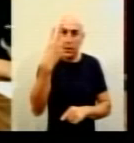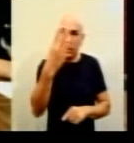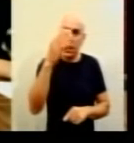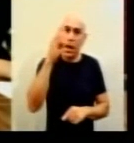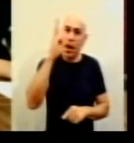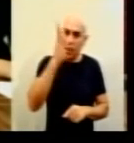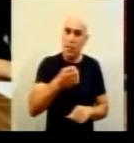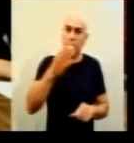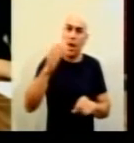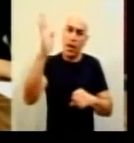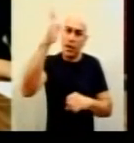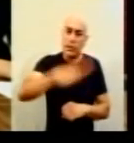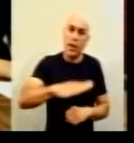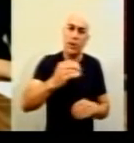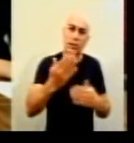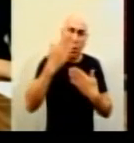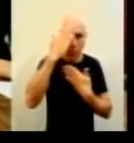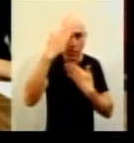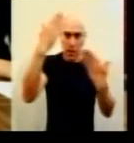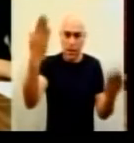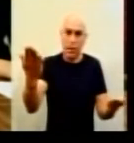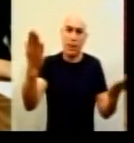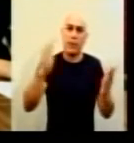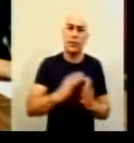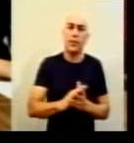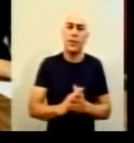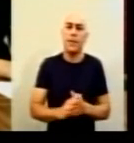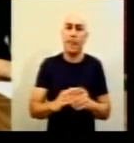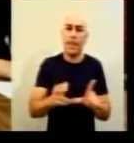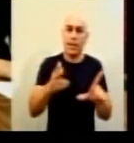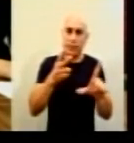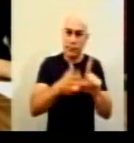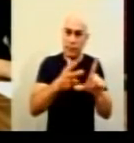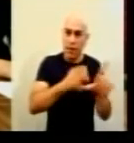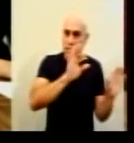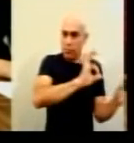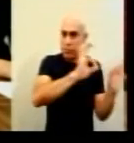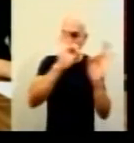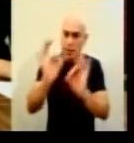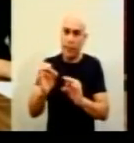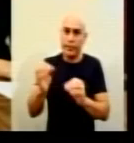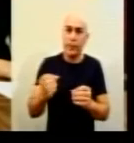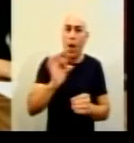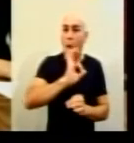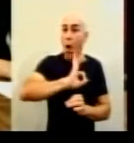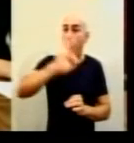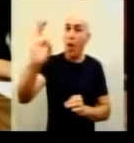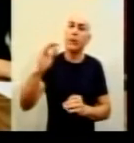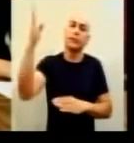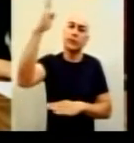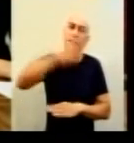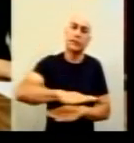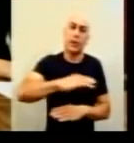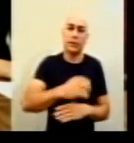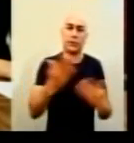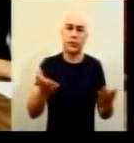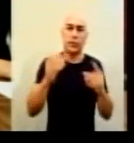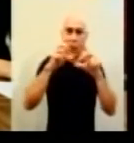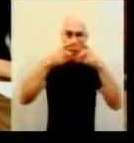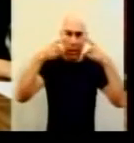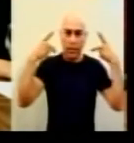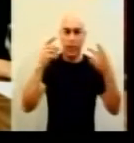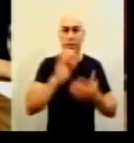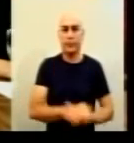da tarde. Mais uma vez, obrigado pela sua companhia, pela sua audiência e uma ótima tarde a todos. Use a máscara.